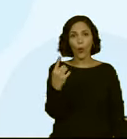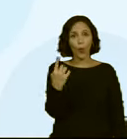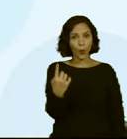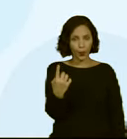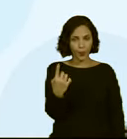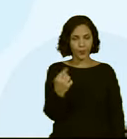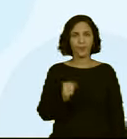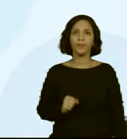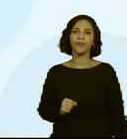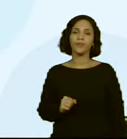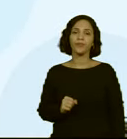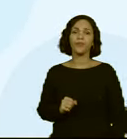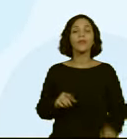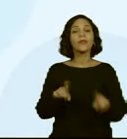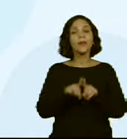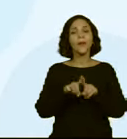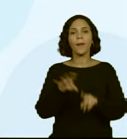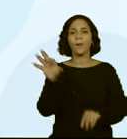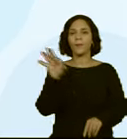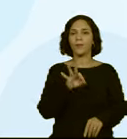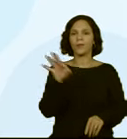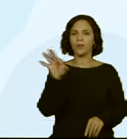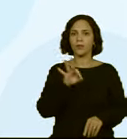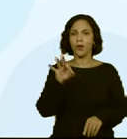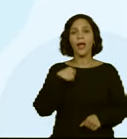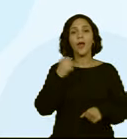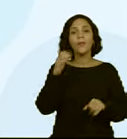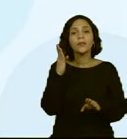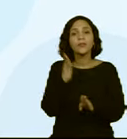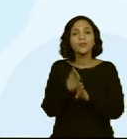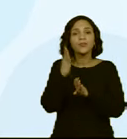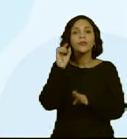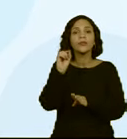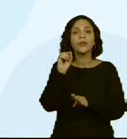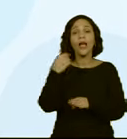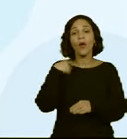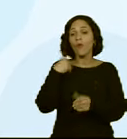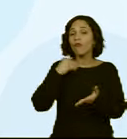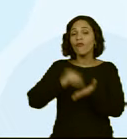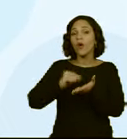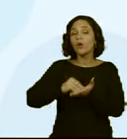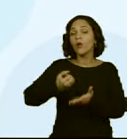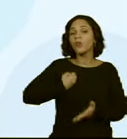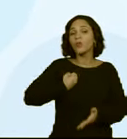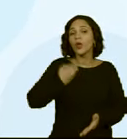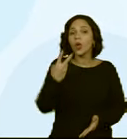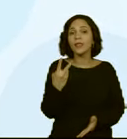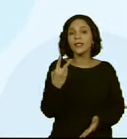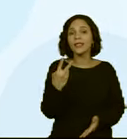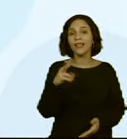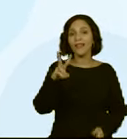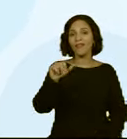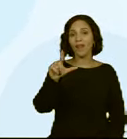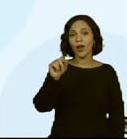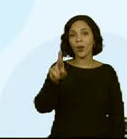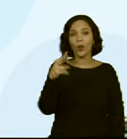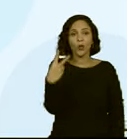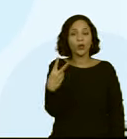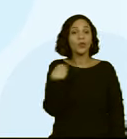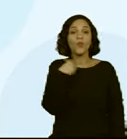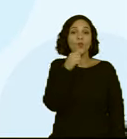Oi e a gente tem o percentual que que a gente quer descobrir o valor dois tá ok